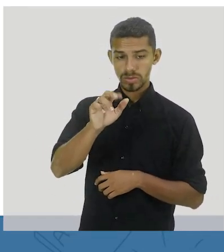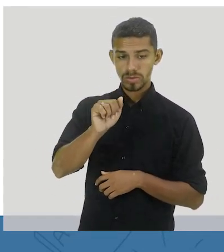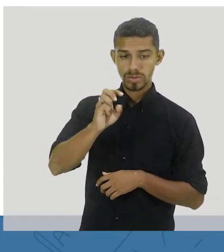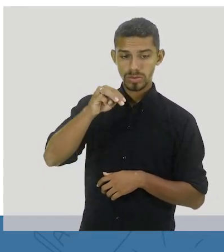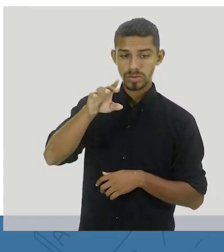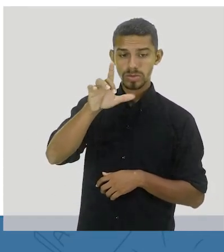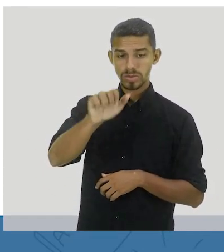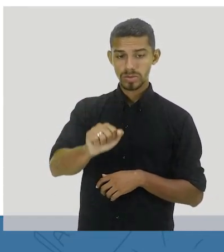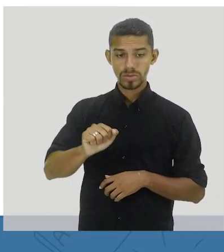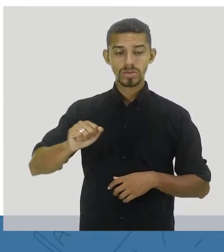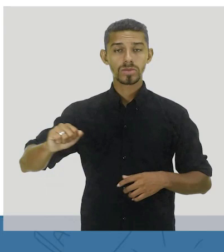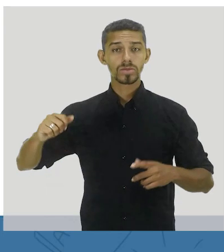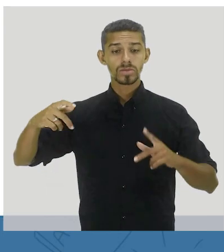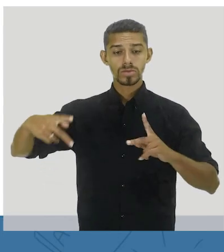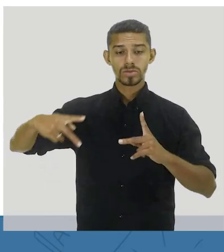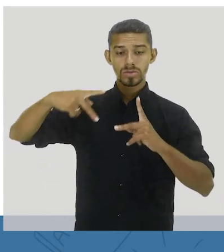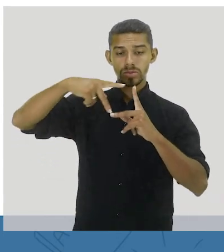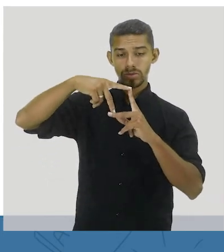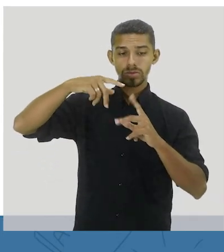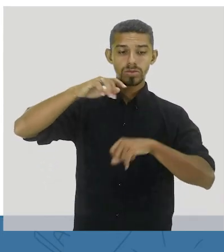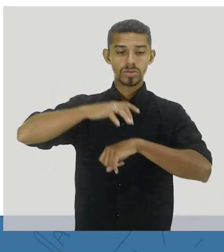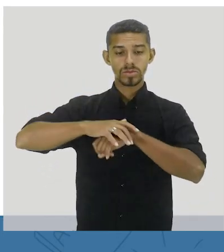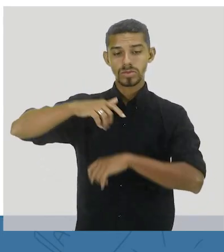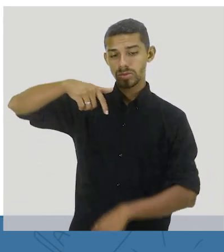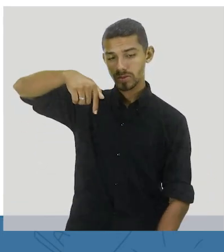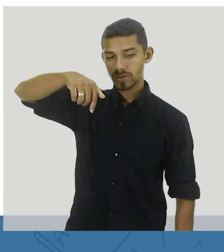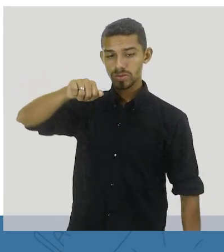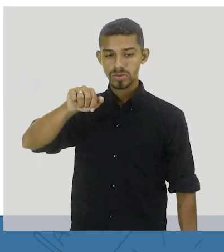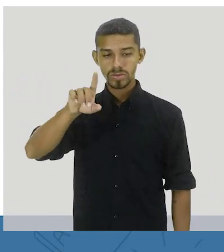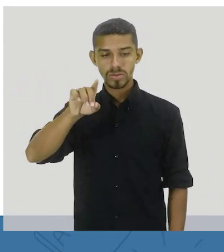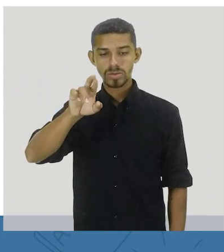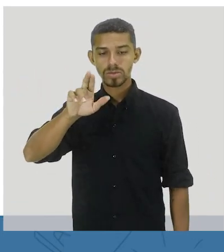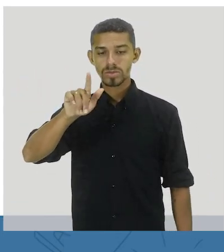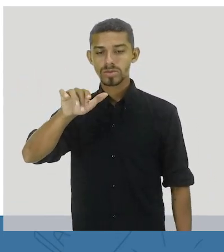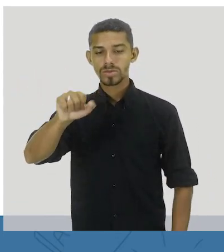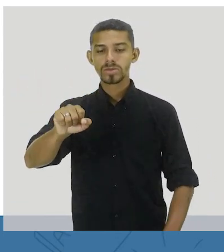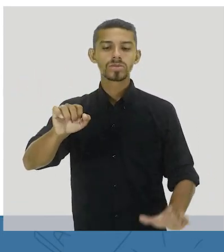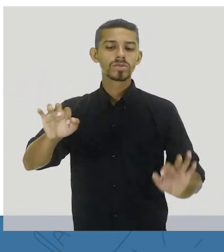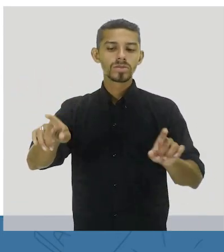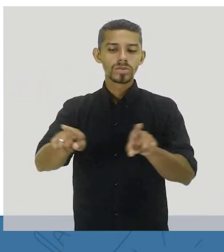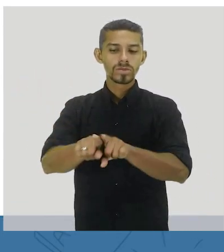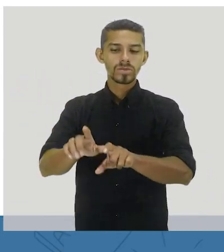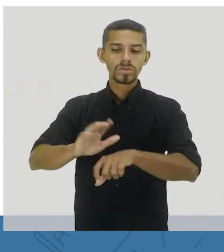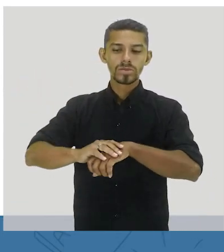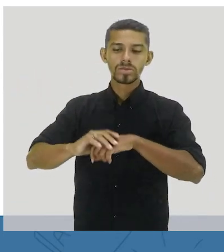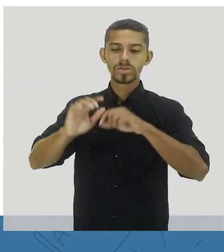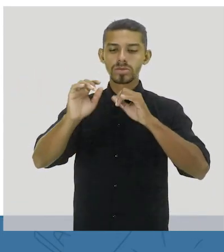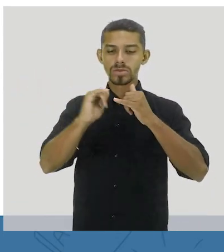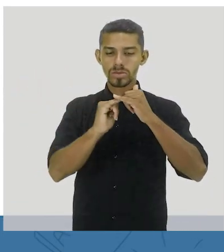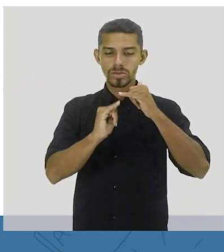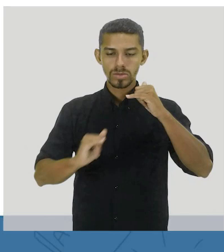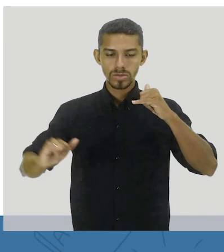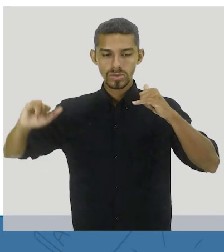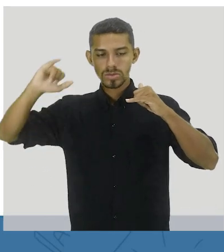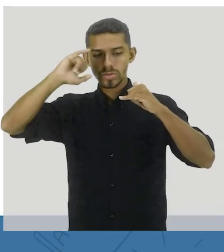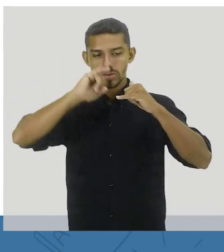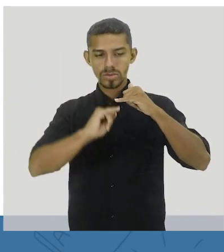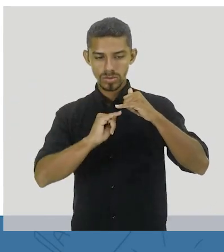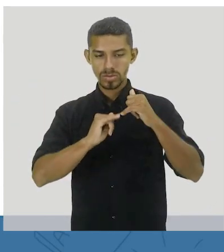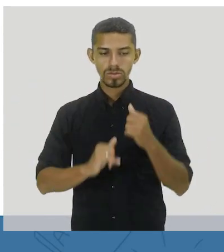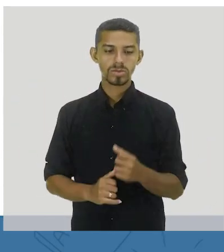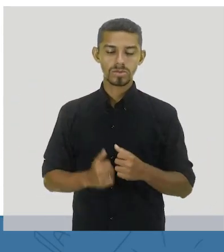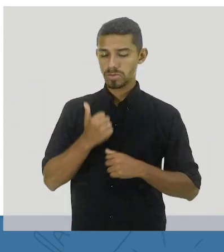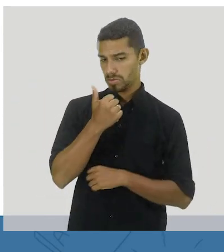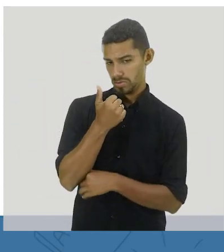quadrangular está inscrita em um cone circular cuja geratriz mede 13 metros e